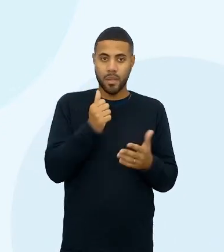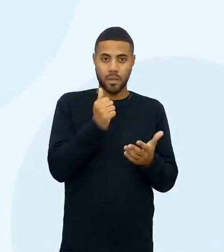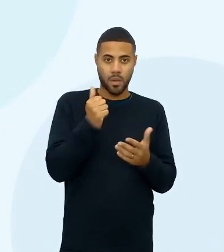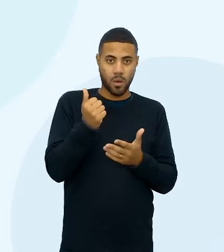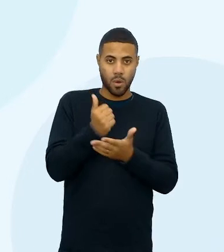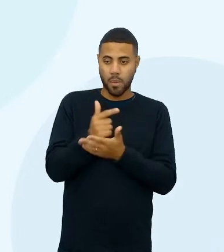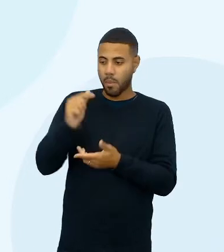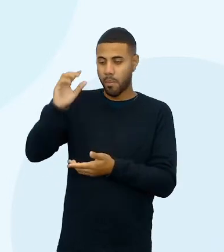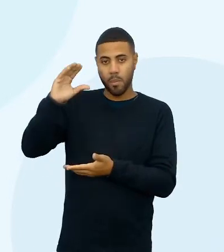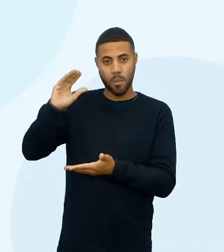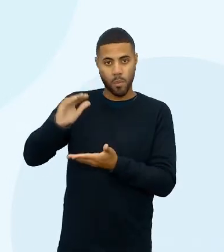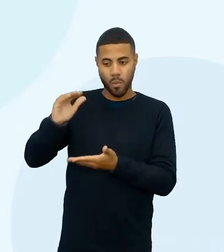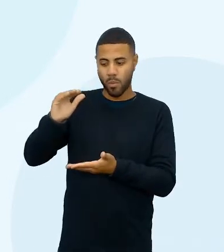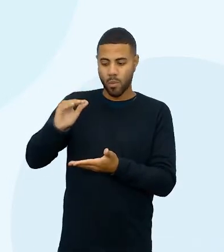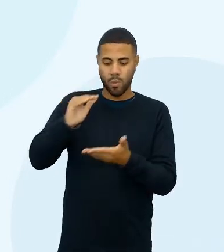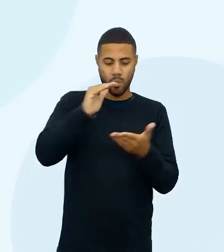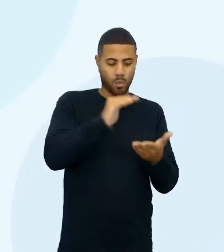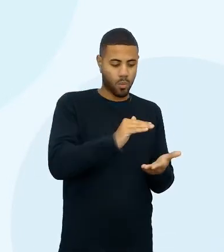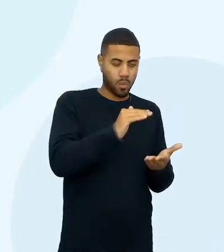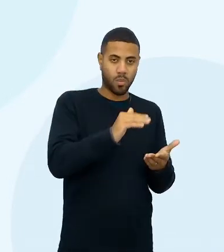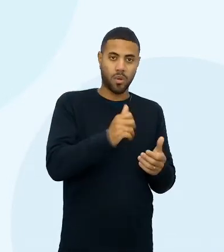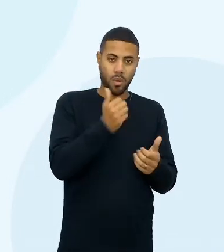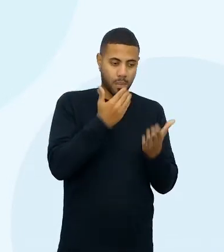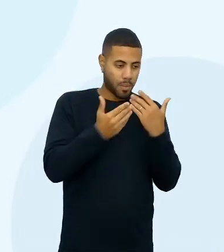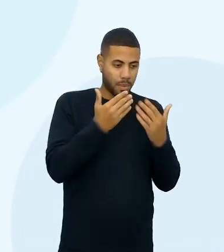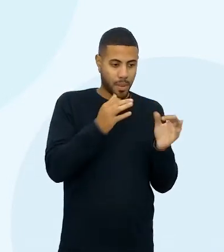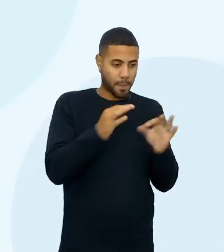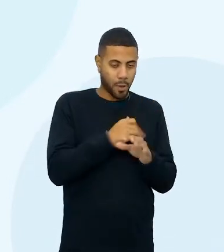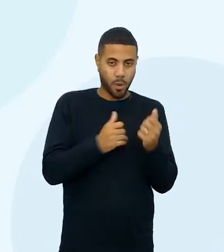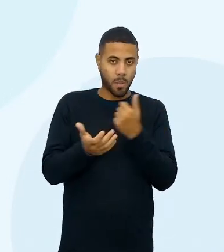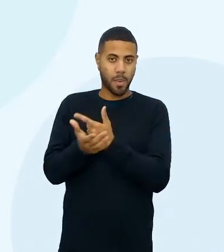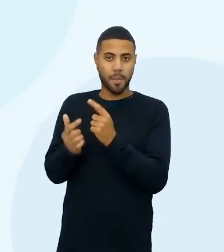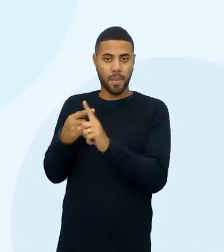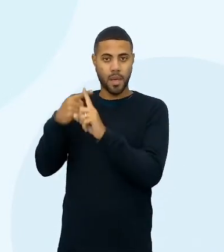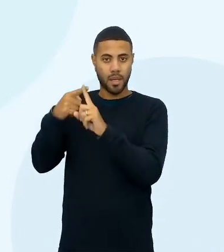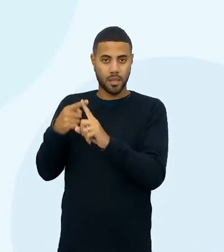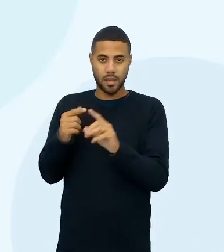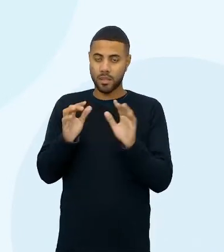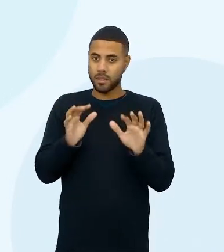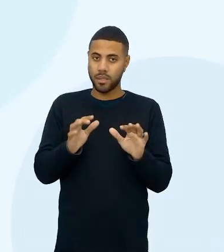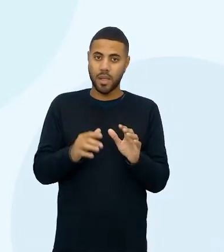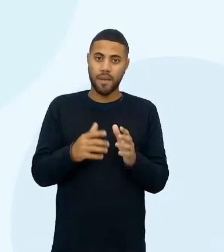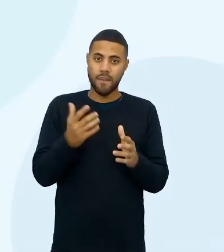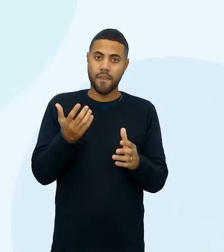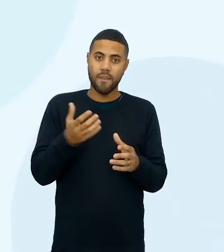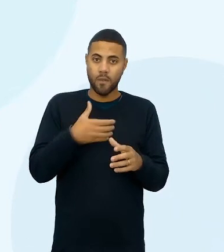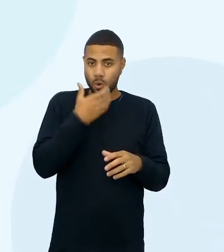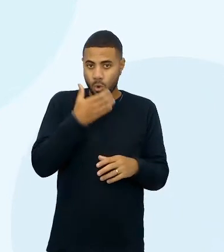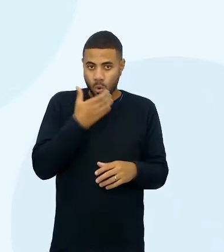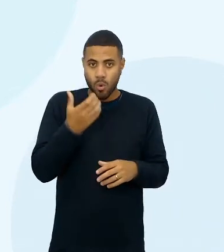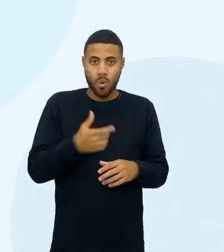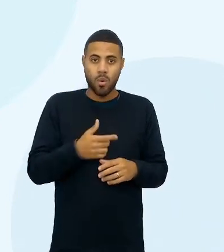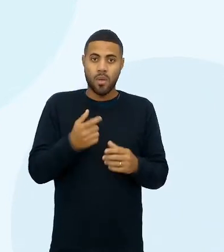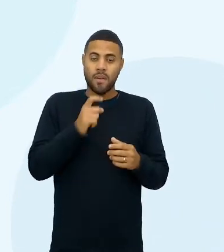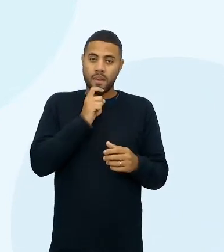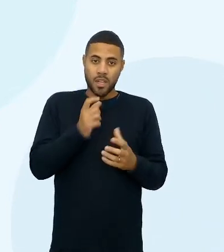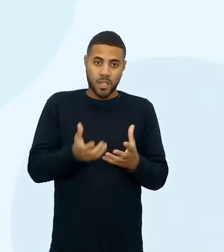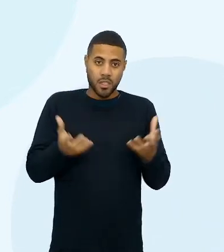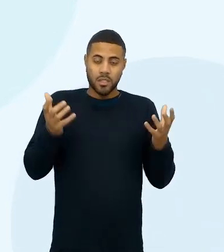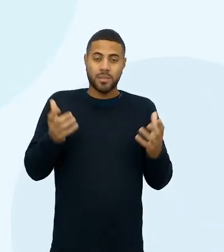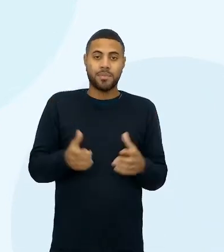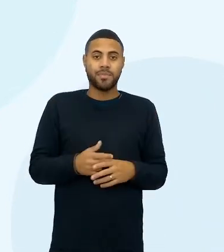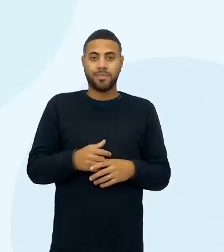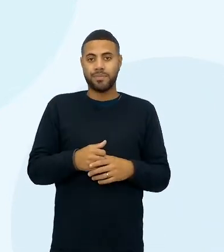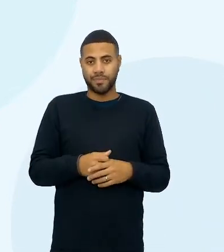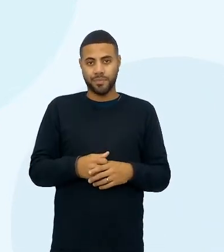uma quantidade muito grande, principalmente frutas, verduras e legumes, e eles vão começar a estragar na sua